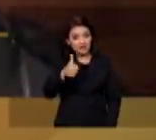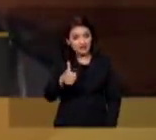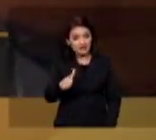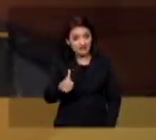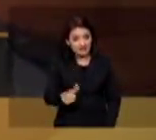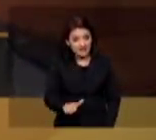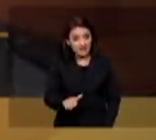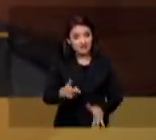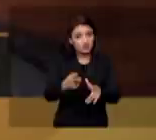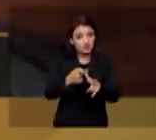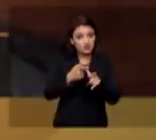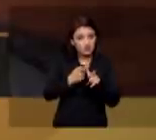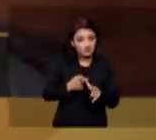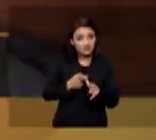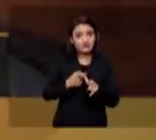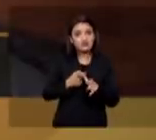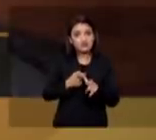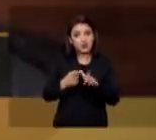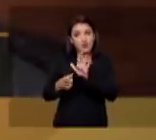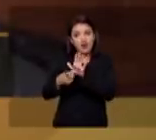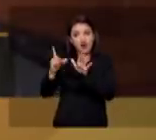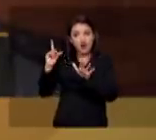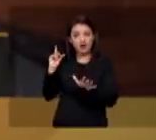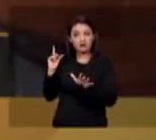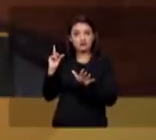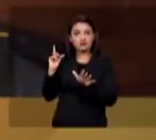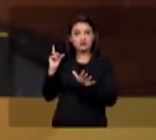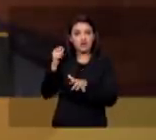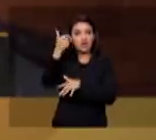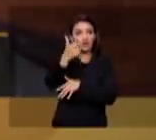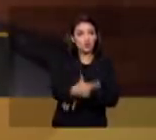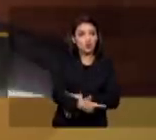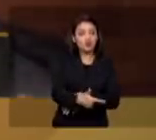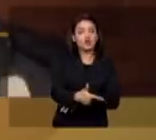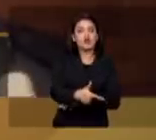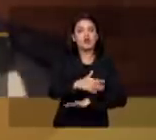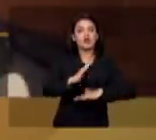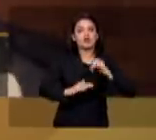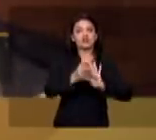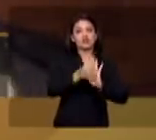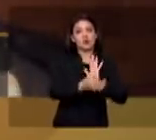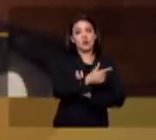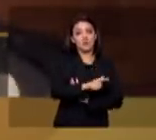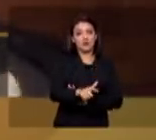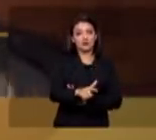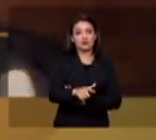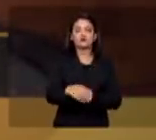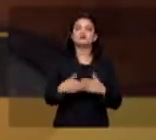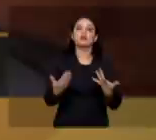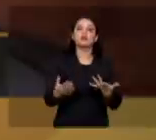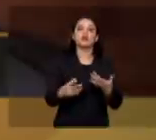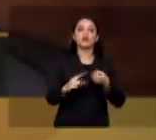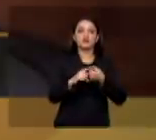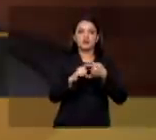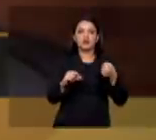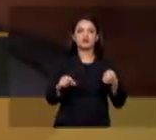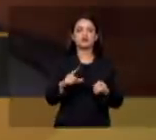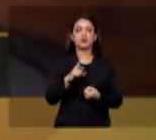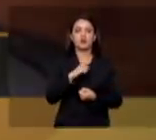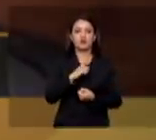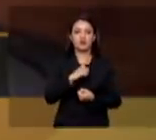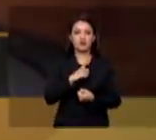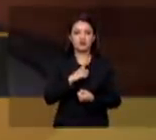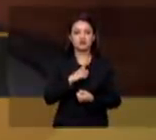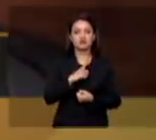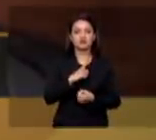como precedente à de incompetência. O mandamento desse dispositivo, contido no enunciado